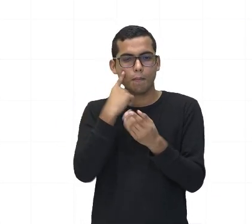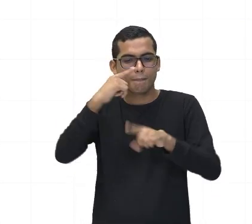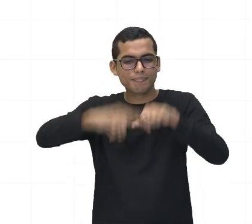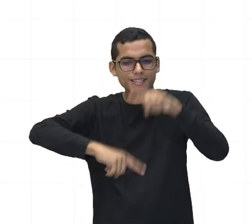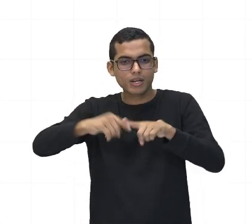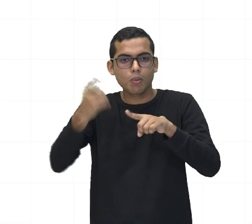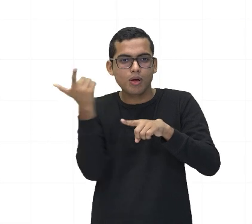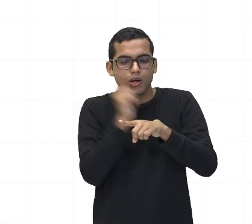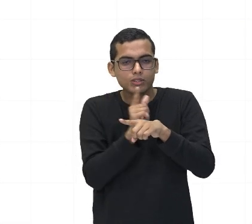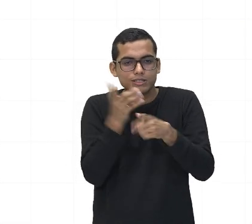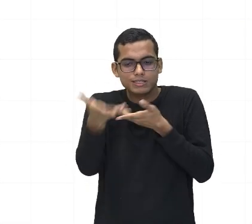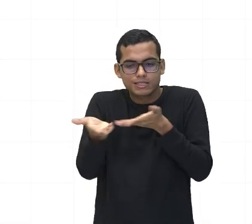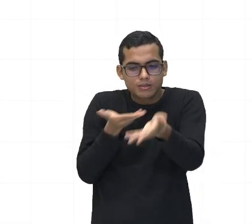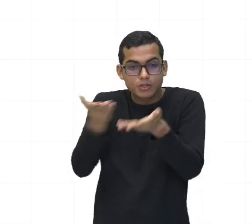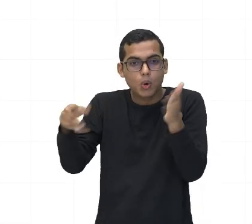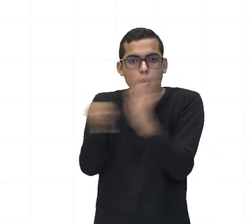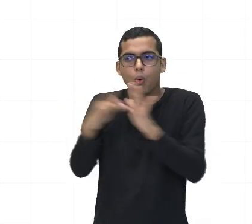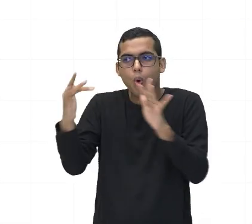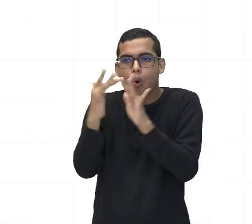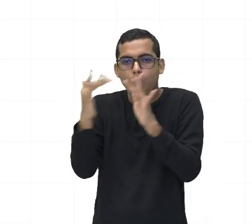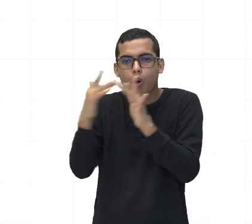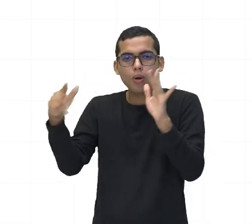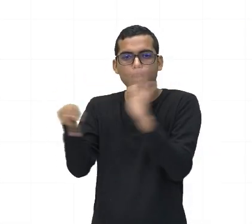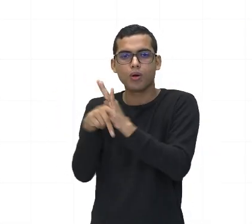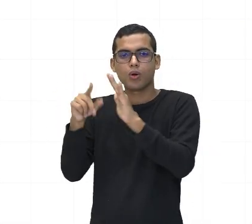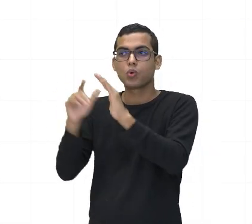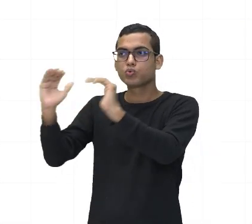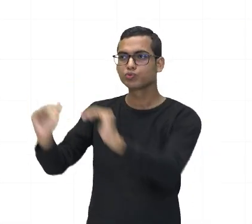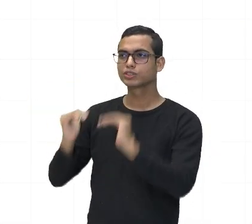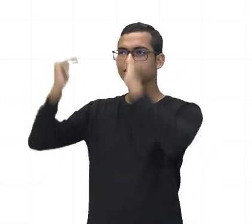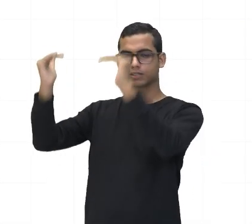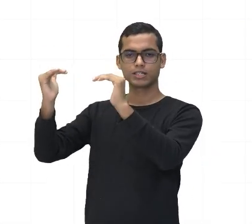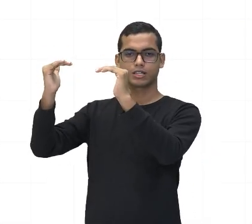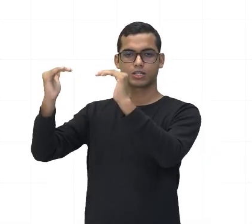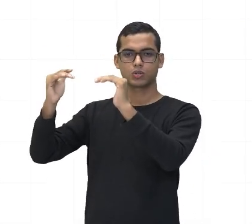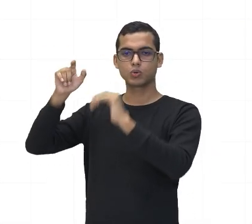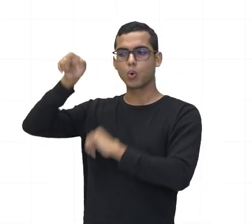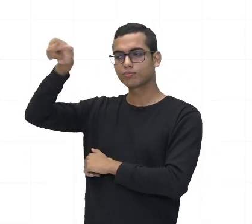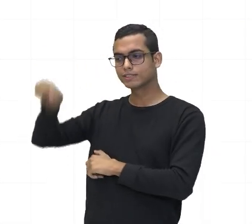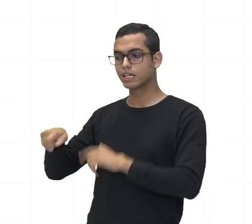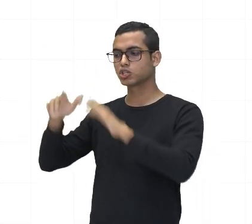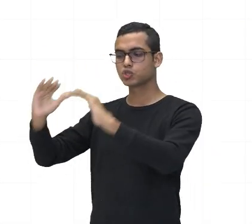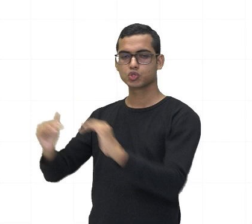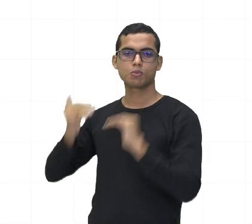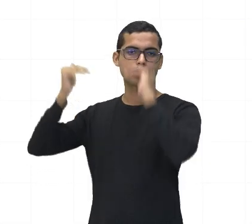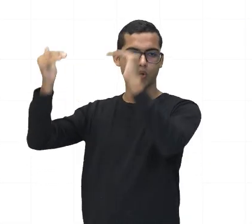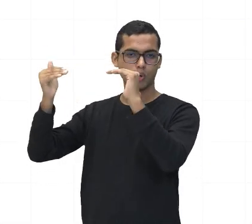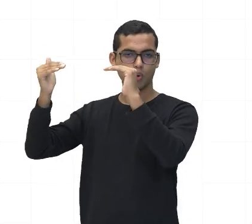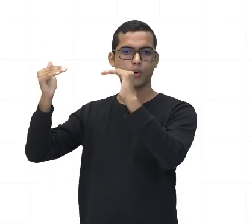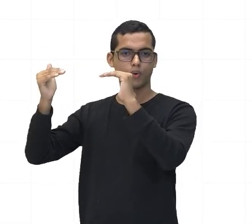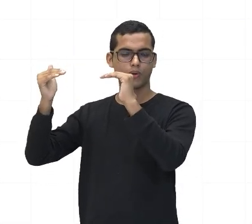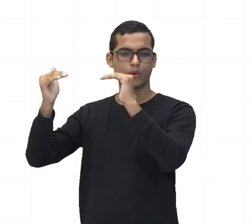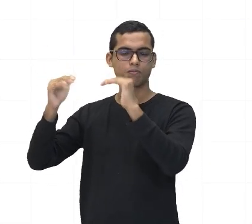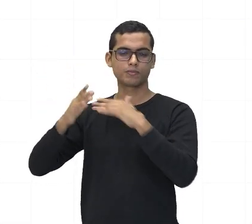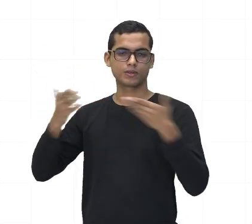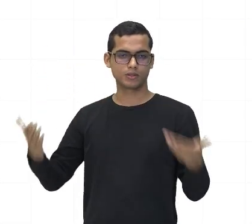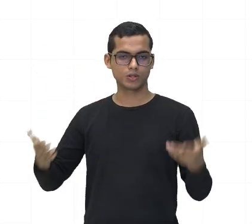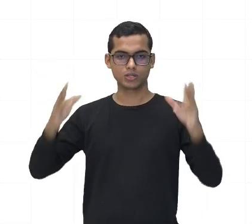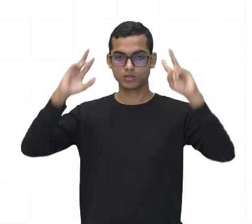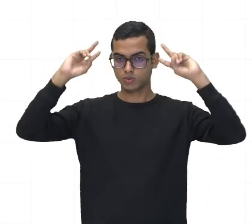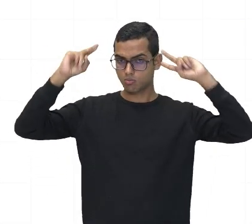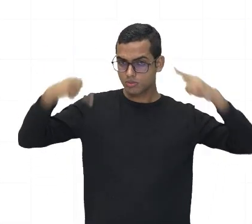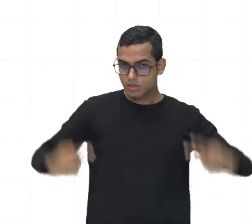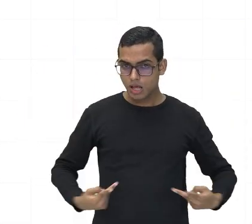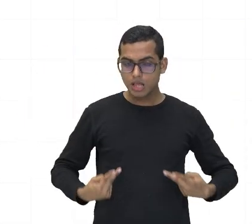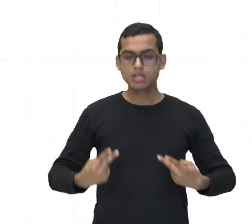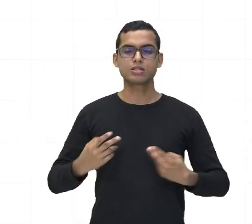são pontes para o transcendente, ou seja, ele te liga a algo maior do que você na sua